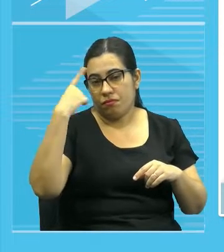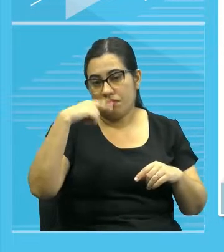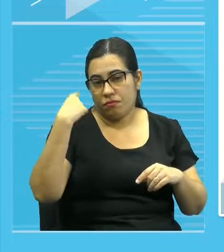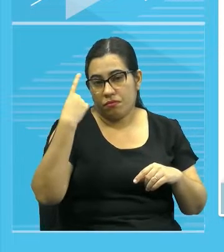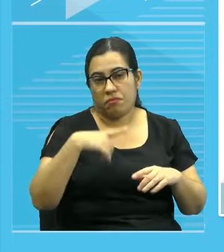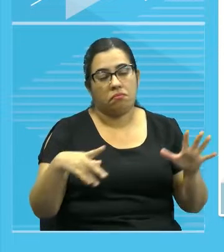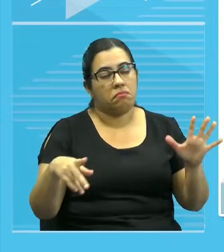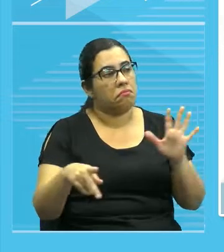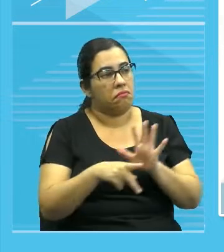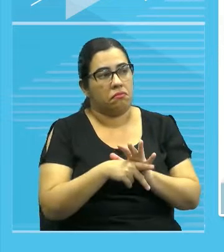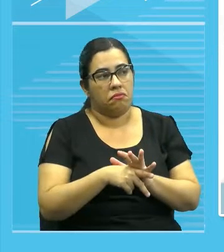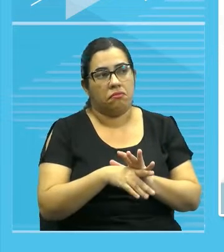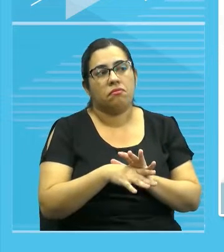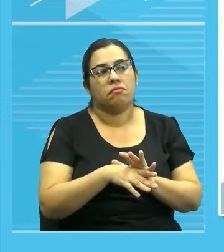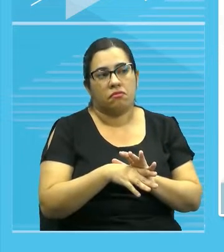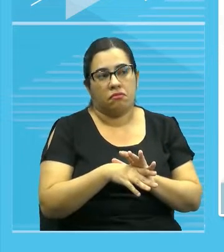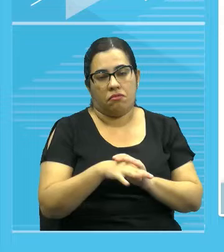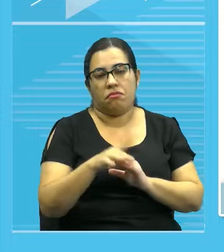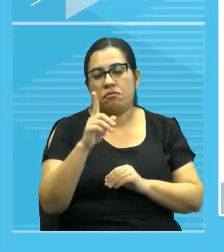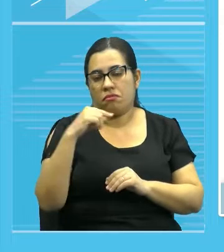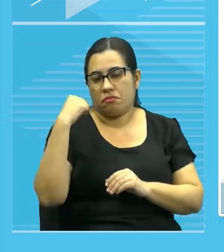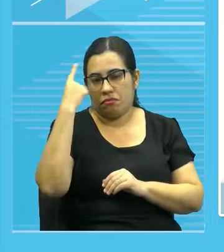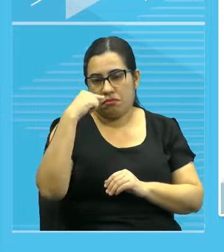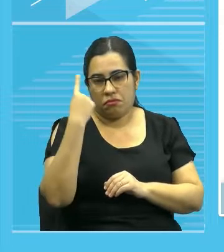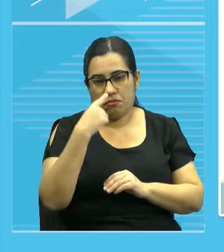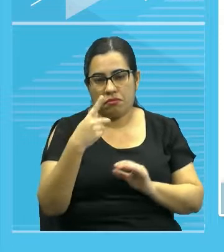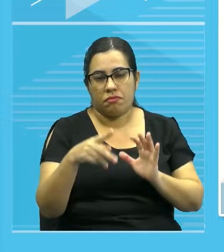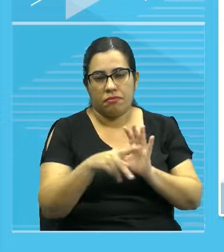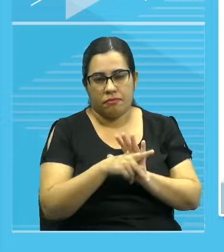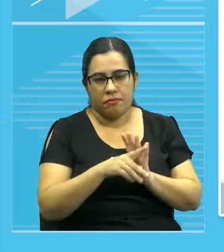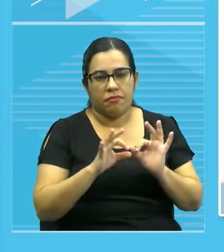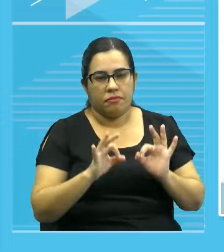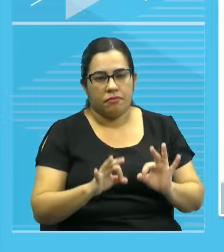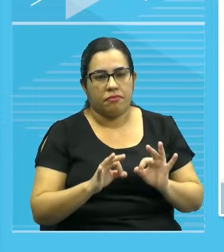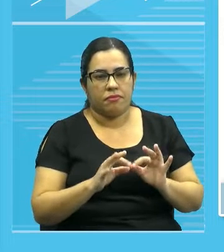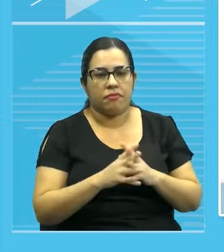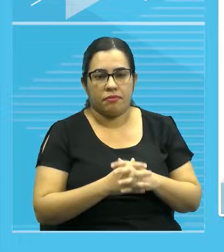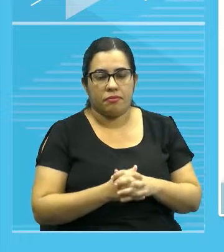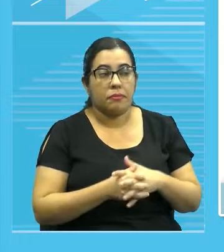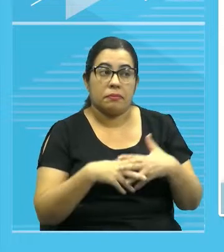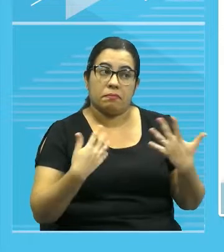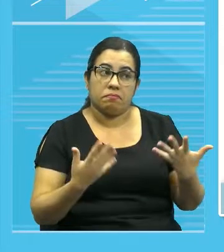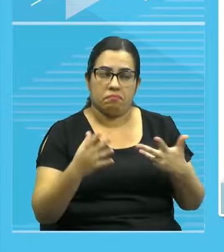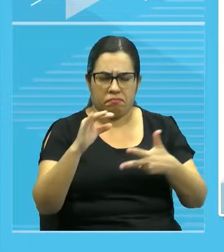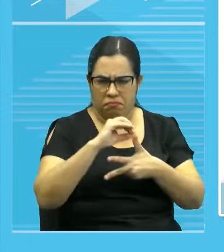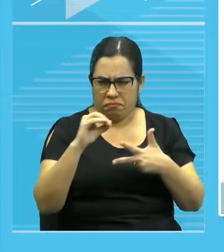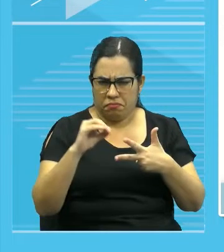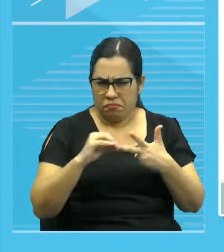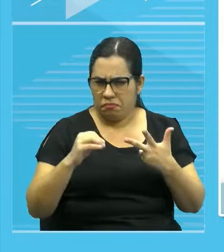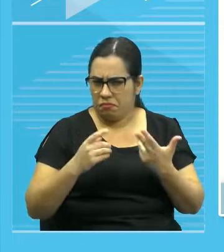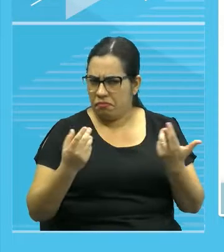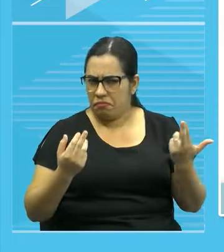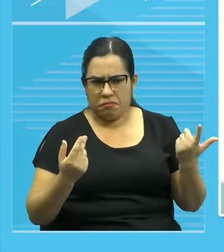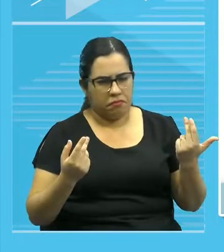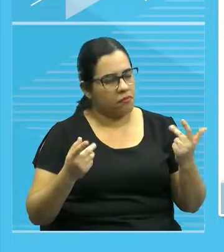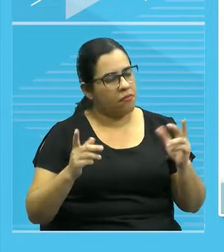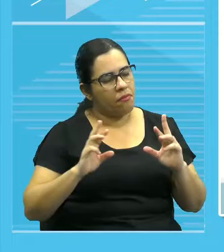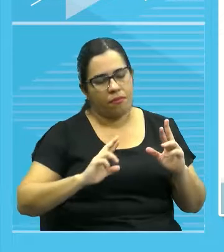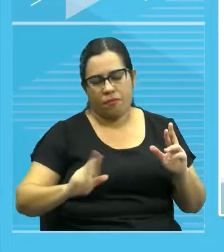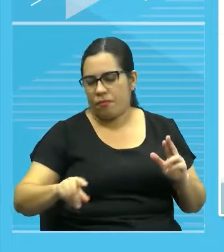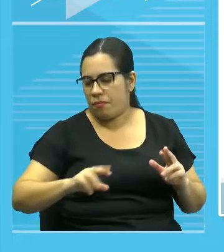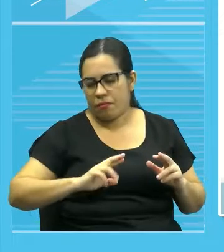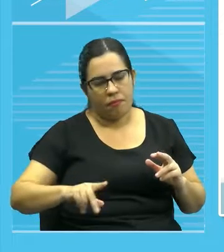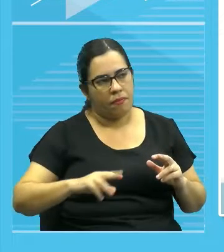questão pura em espanhol tá é uma questão pura em espanhol o Enem não é assim o Enem não vai estar assim